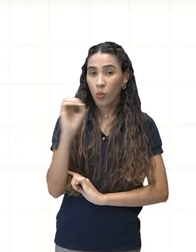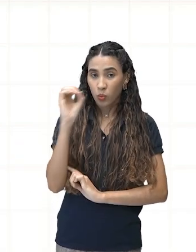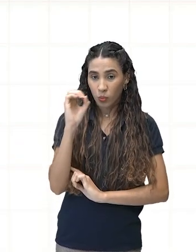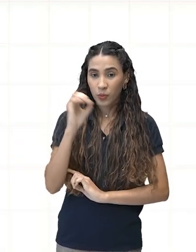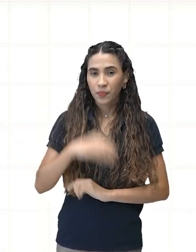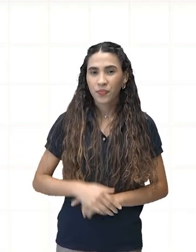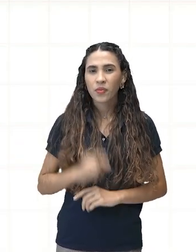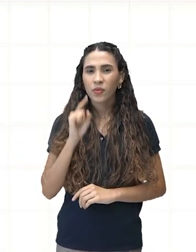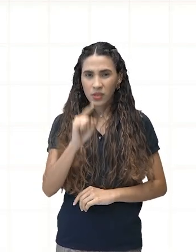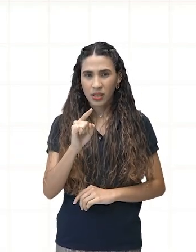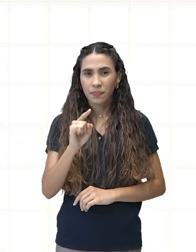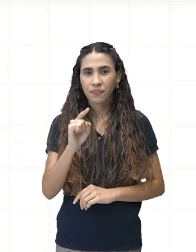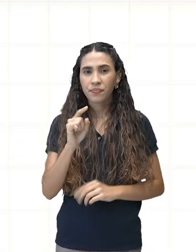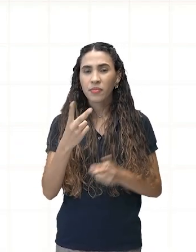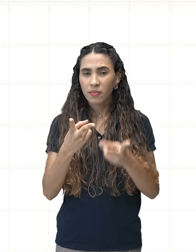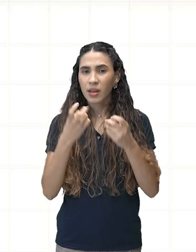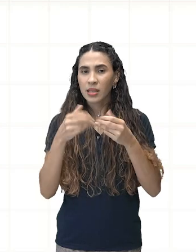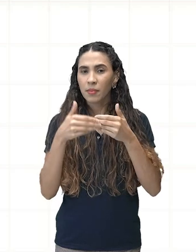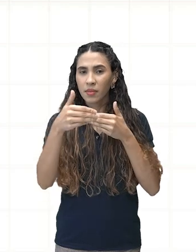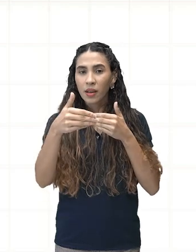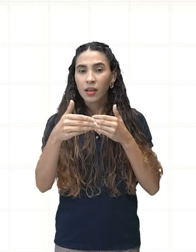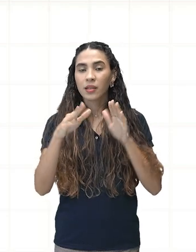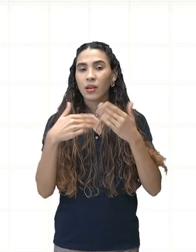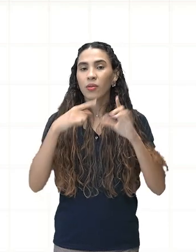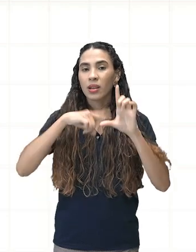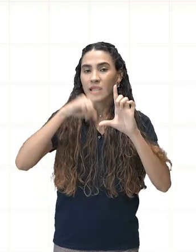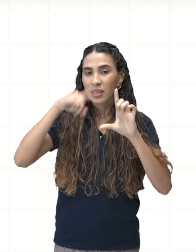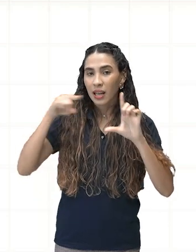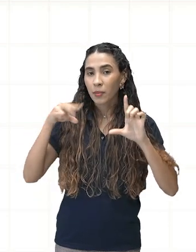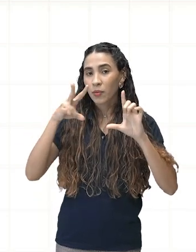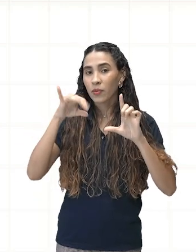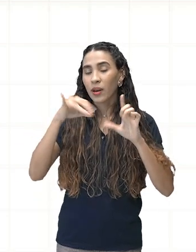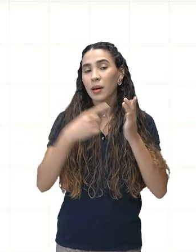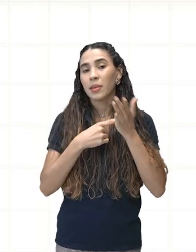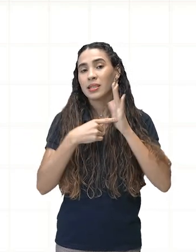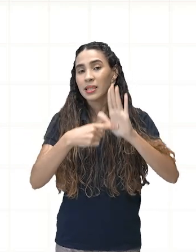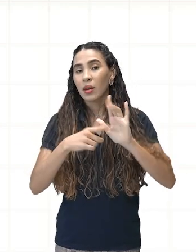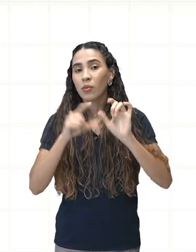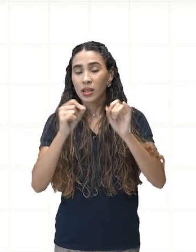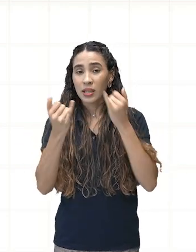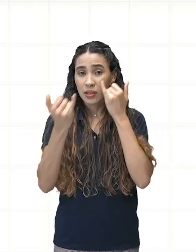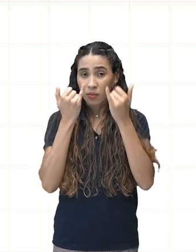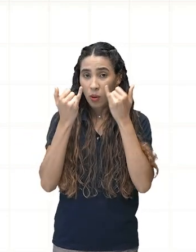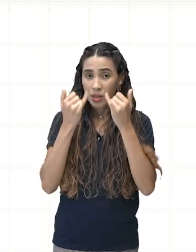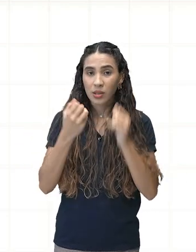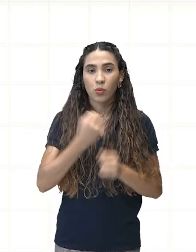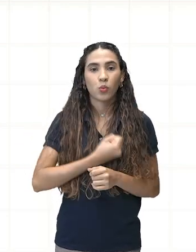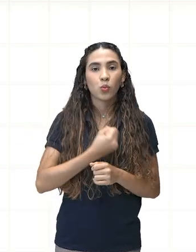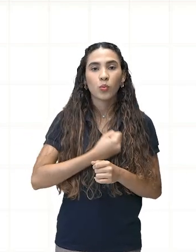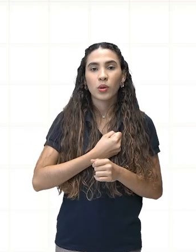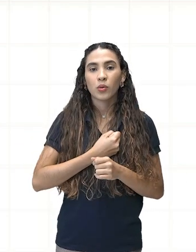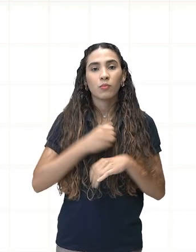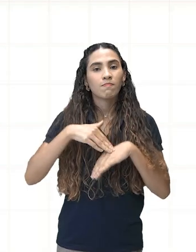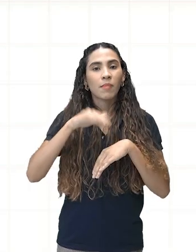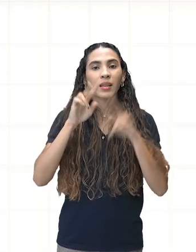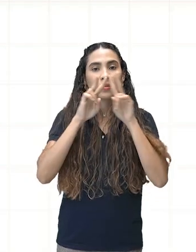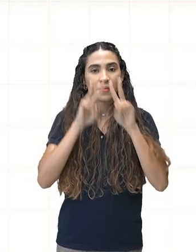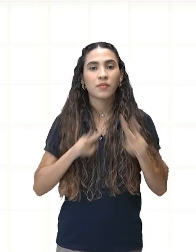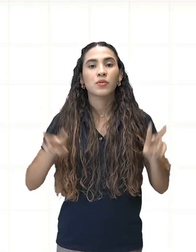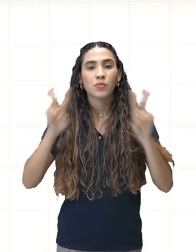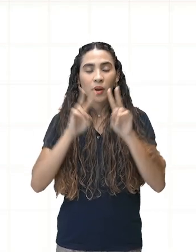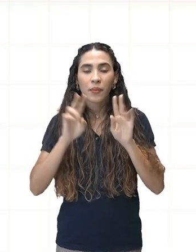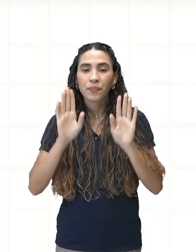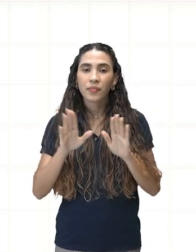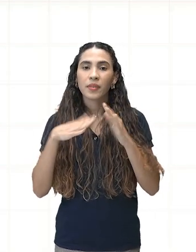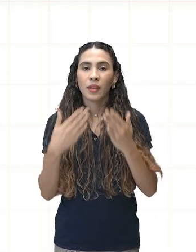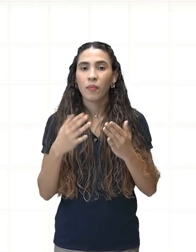também. Conseguem verificar a partir daí que os gráficos eles trazem para a gente esses dados que são números de uma forma visual? Então, a